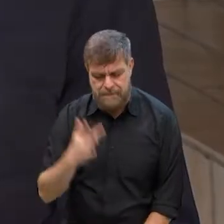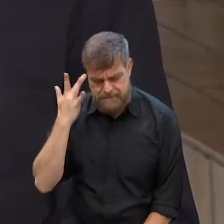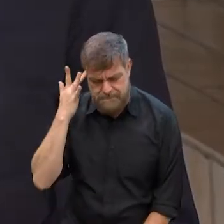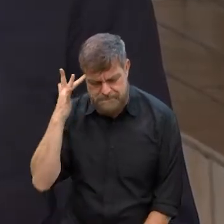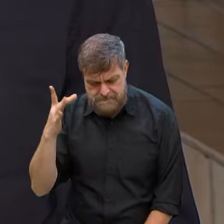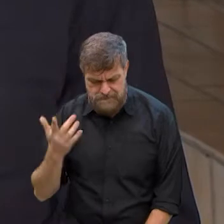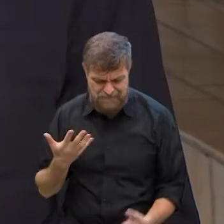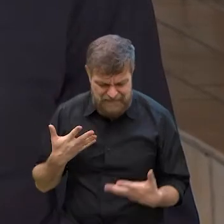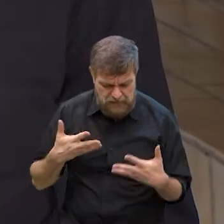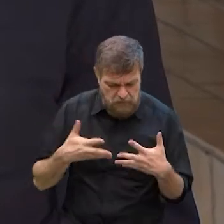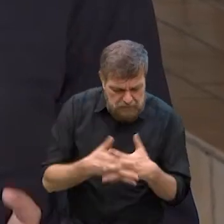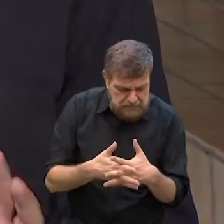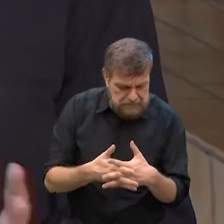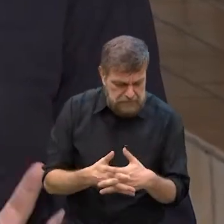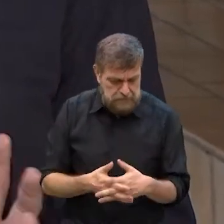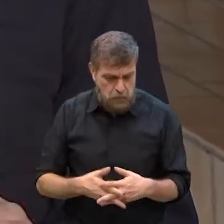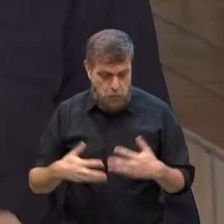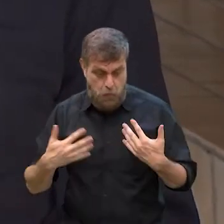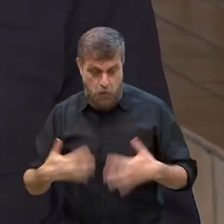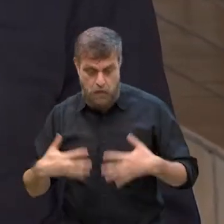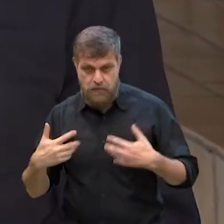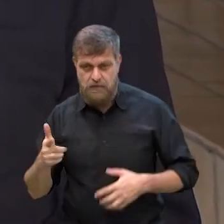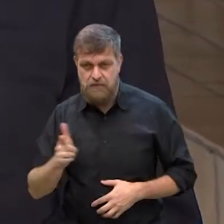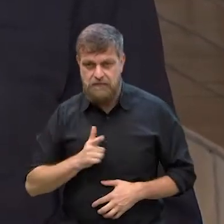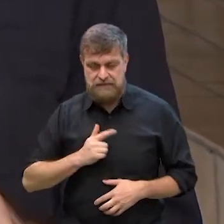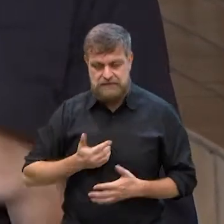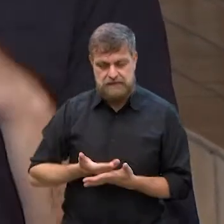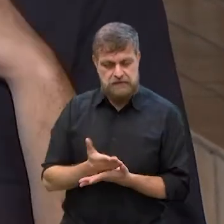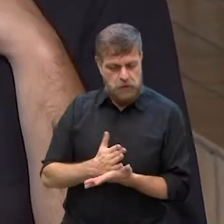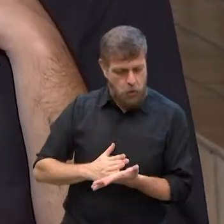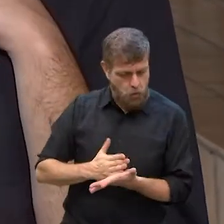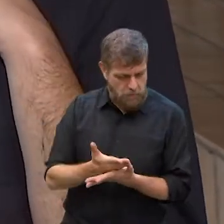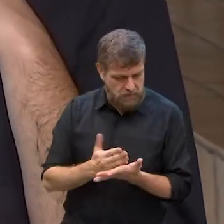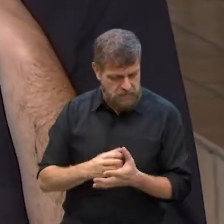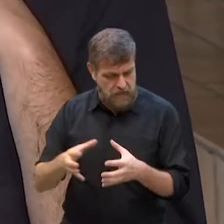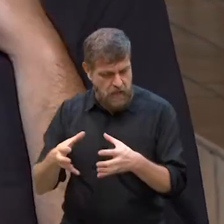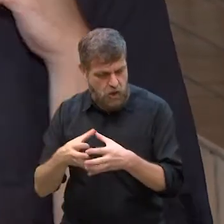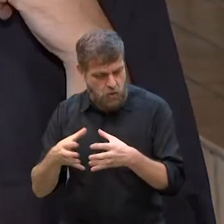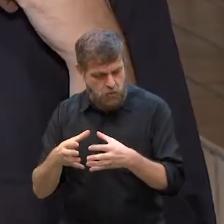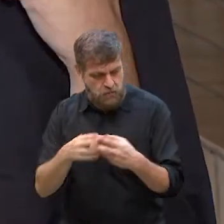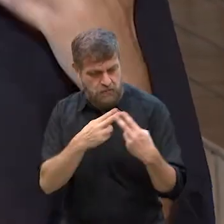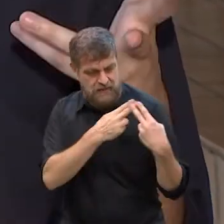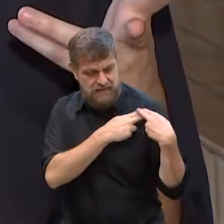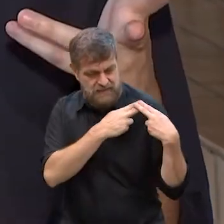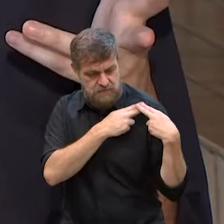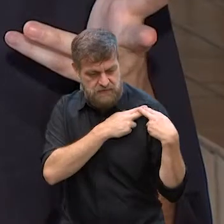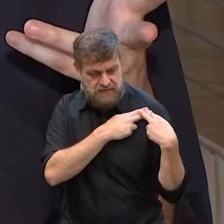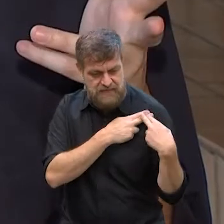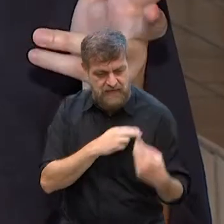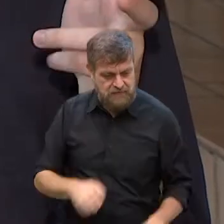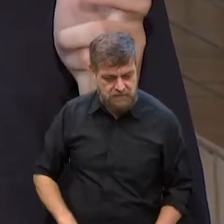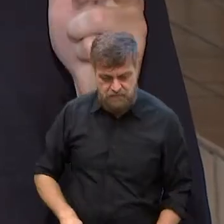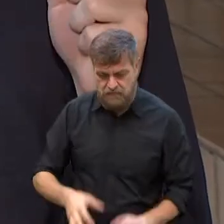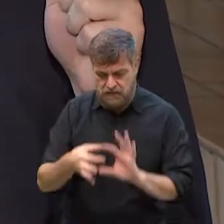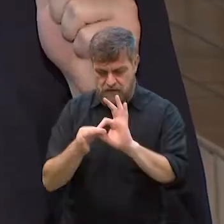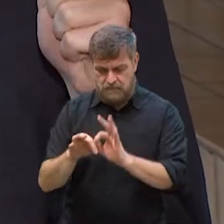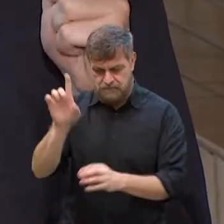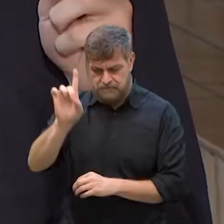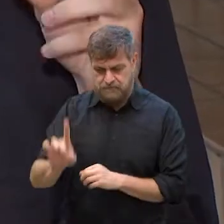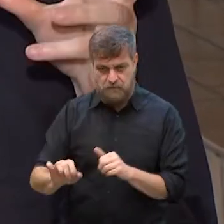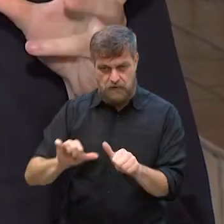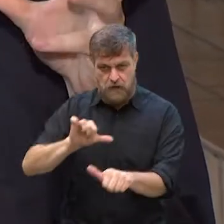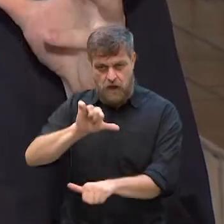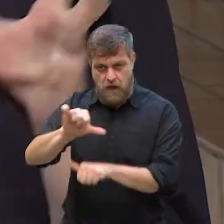é polêmica, mas é algo que está gerando um certo desconforto. Eu vi que o Comitê Paralímpico Internacional fez uma mudança na